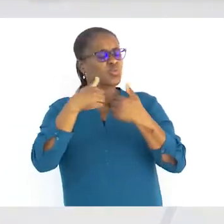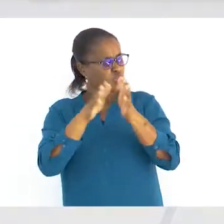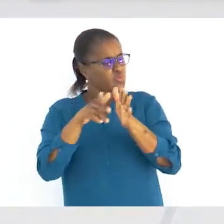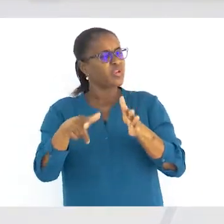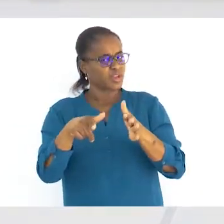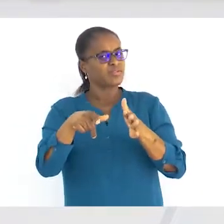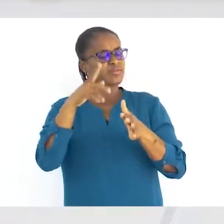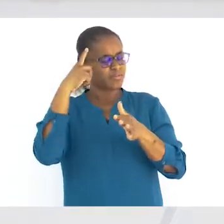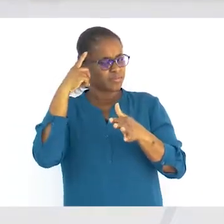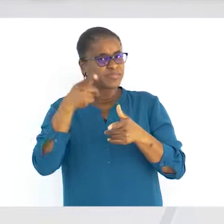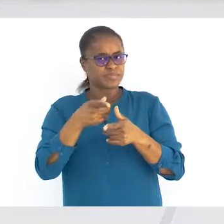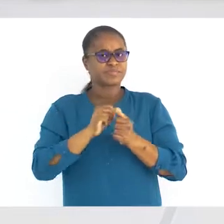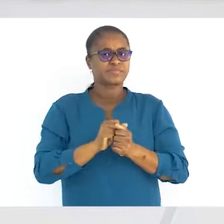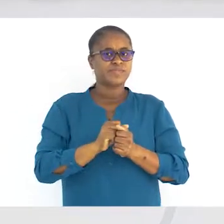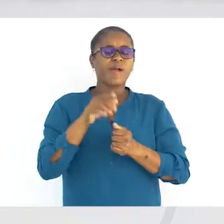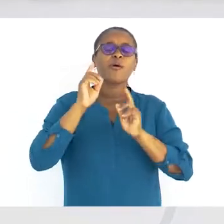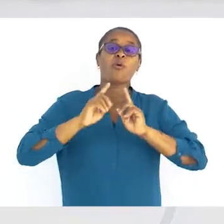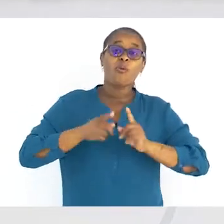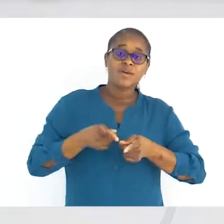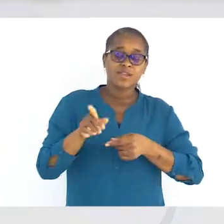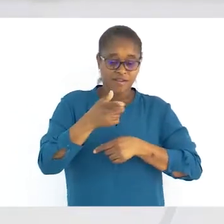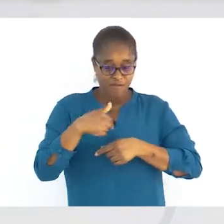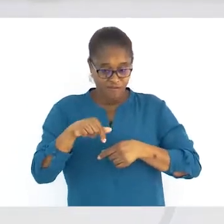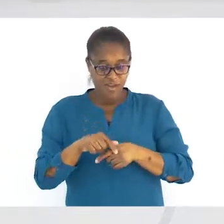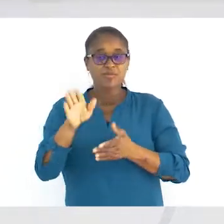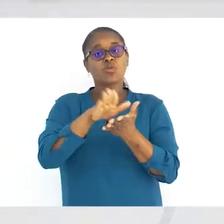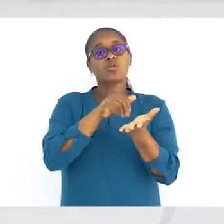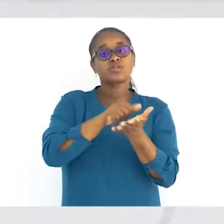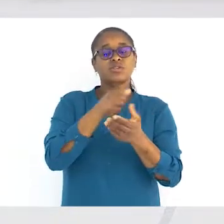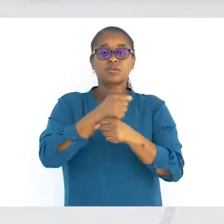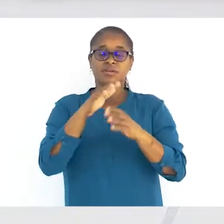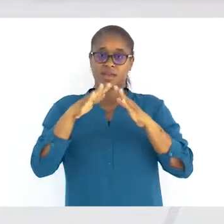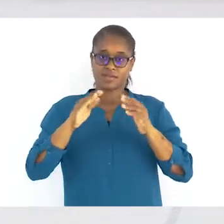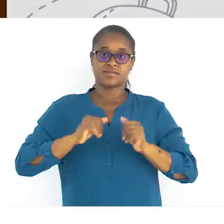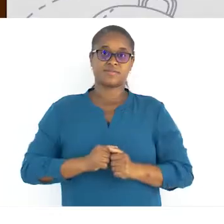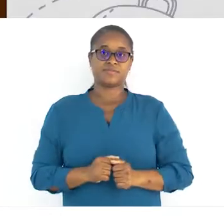consideração. Então, para começar, vamos à correção do trabalho de casa.